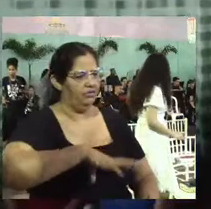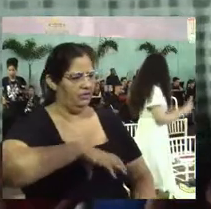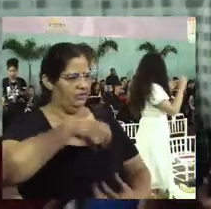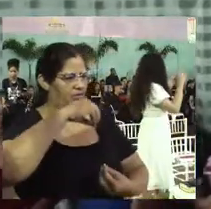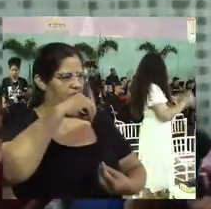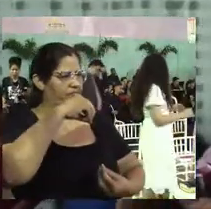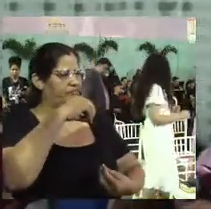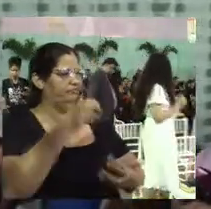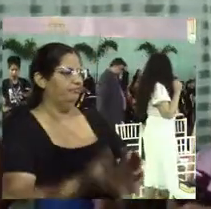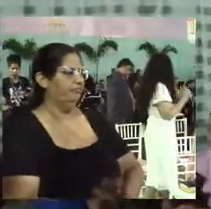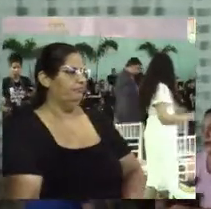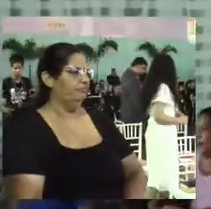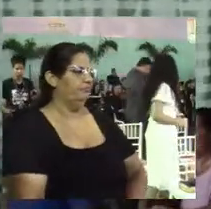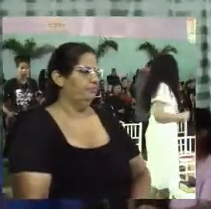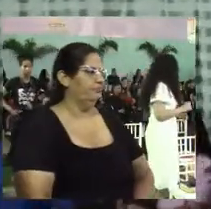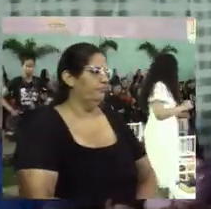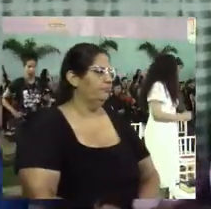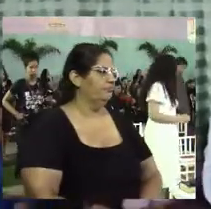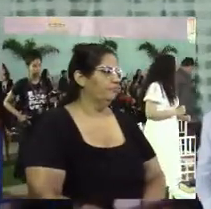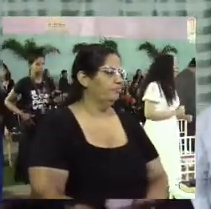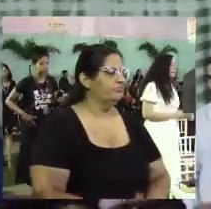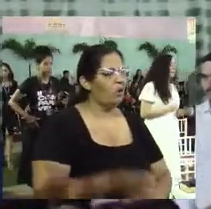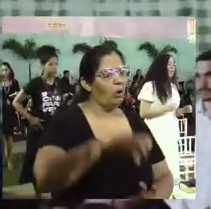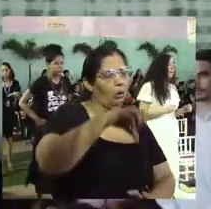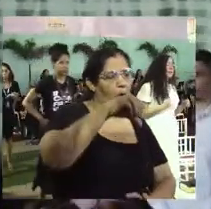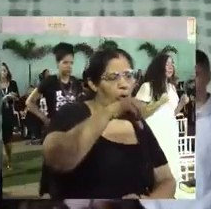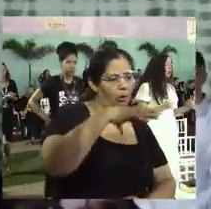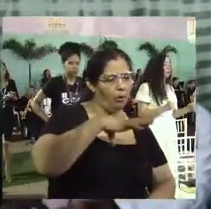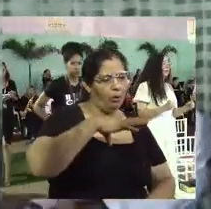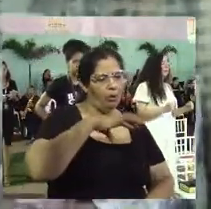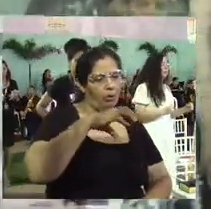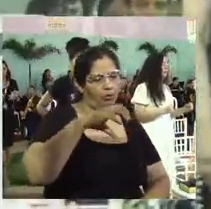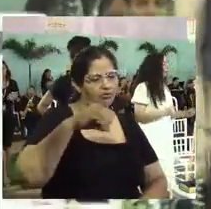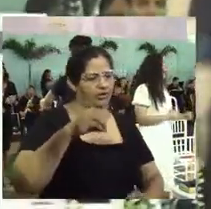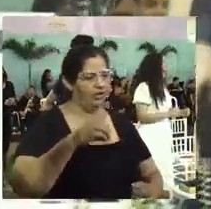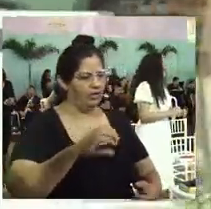duas 90 90